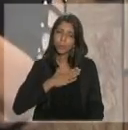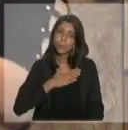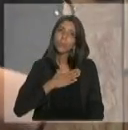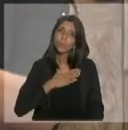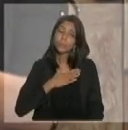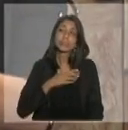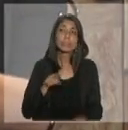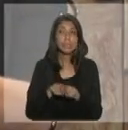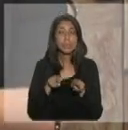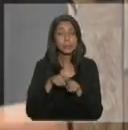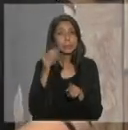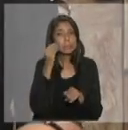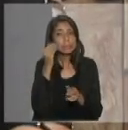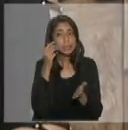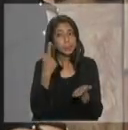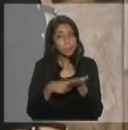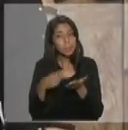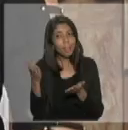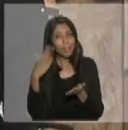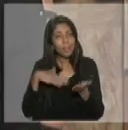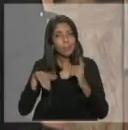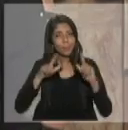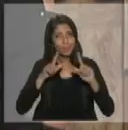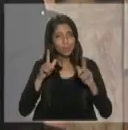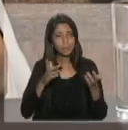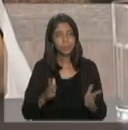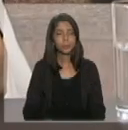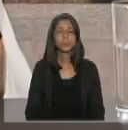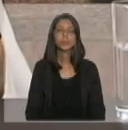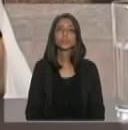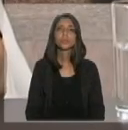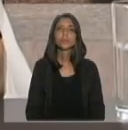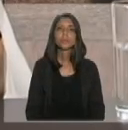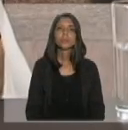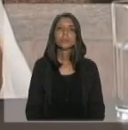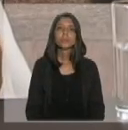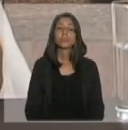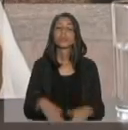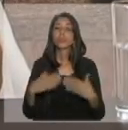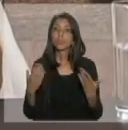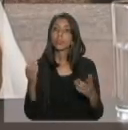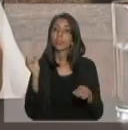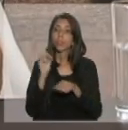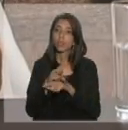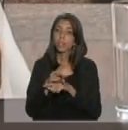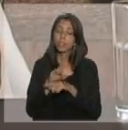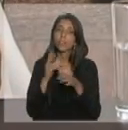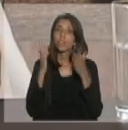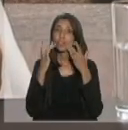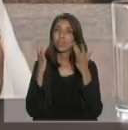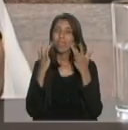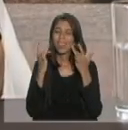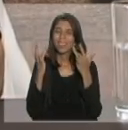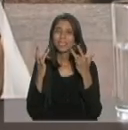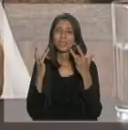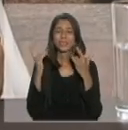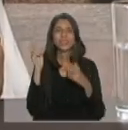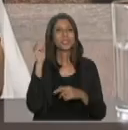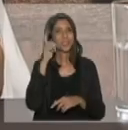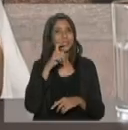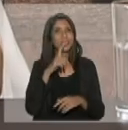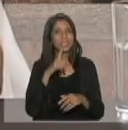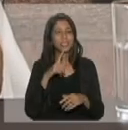A gente também está muito convidando para ele vir aqui. Coração, pois é. Também. E quando eu entrei, o teatro estava numa situação